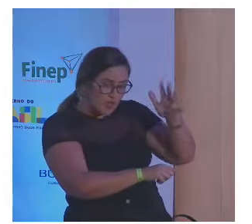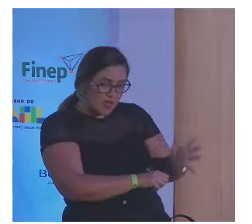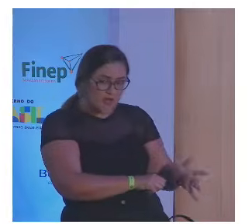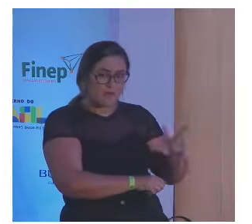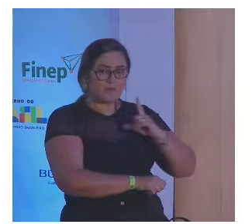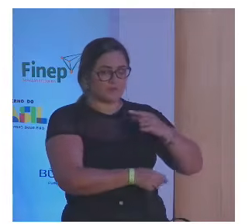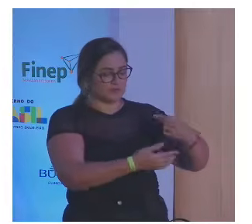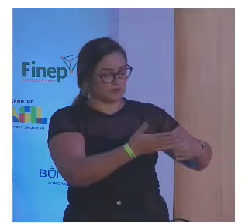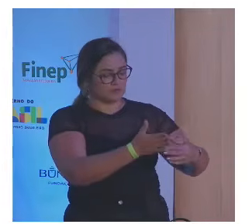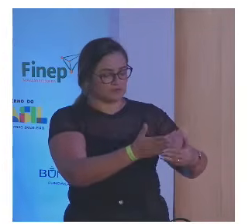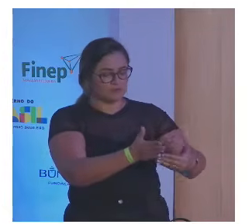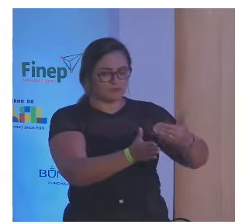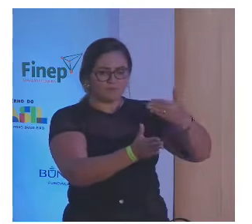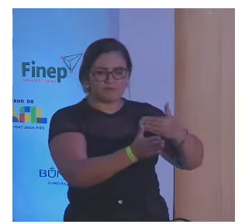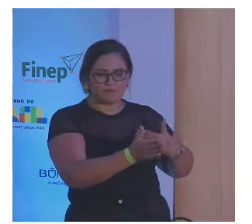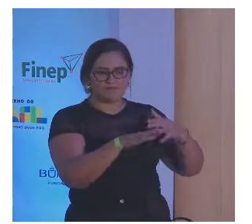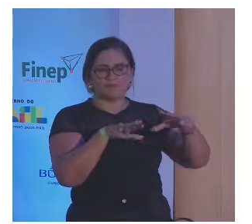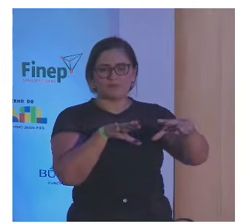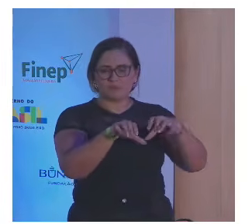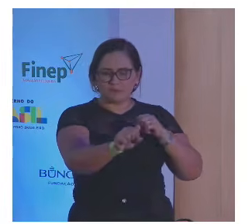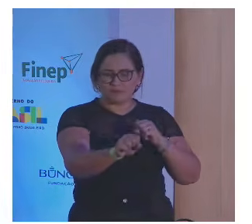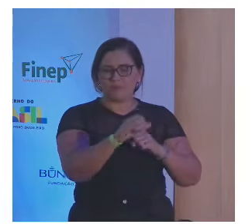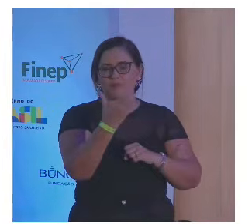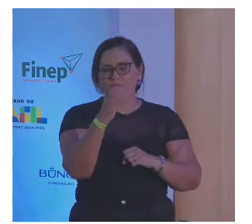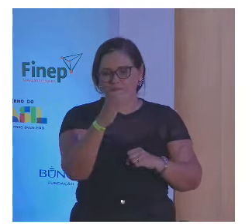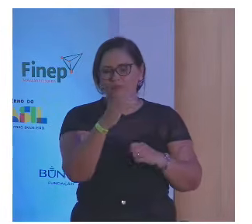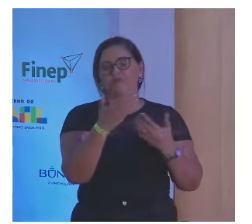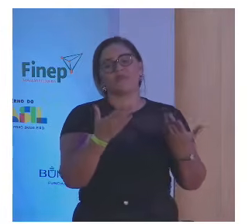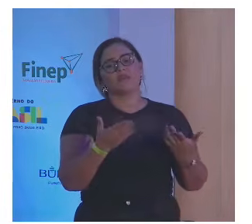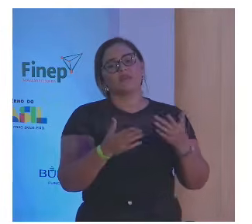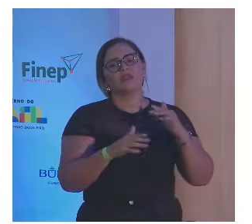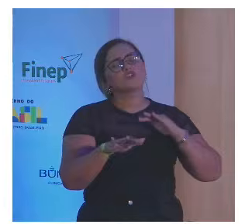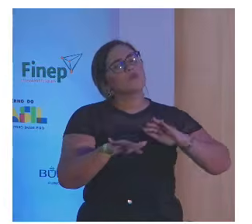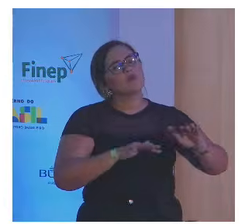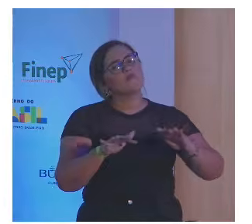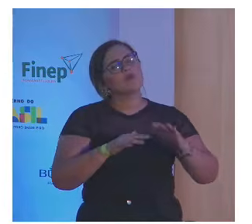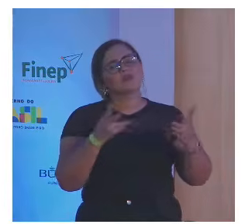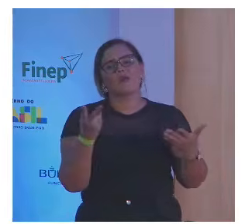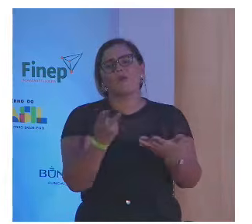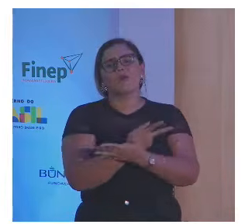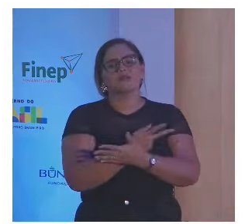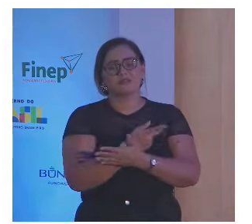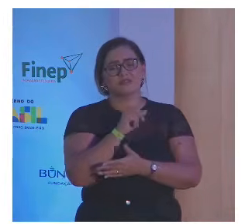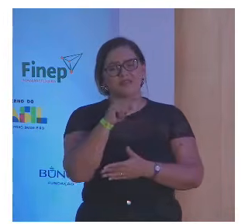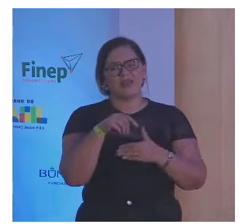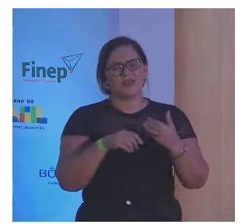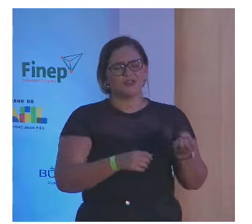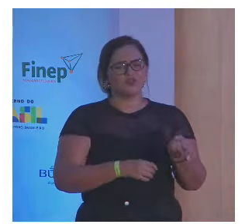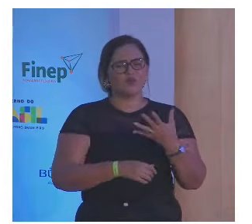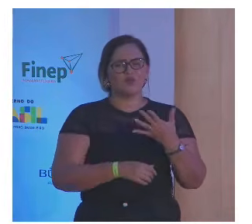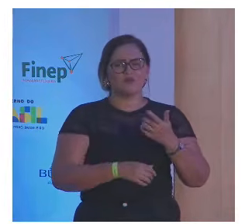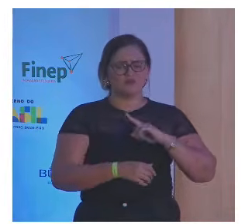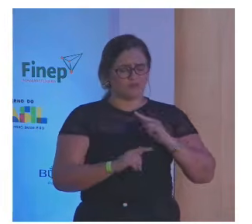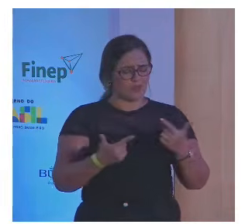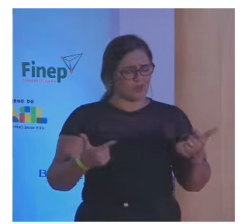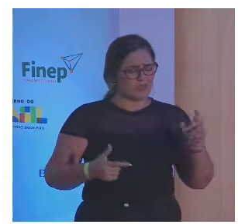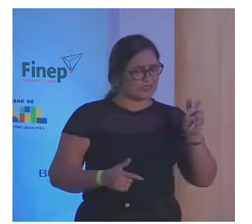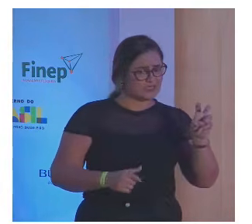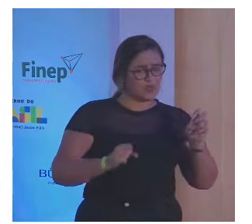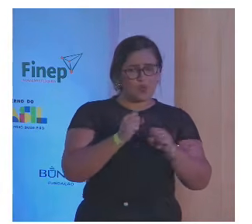um antecipador de diplomacia científica que está em Genebra. Esses movimentos estão acontecendo e são muito recentes, não tem 5